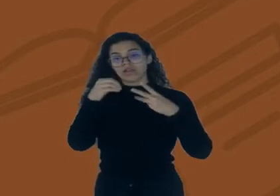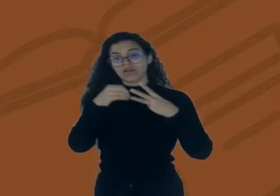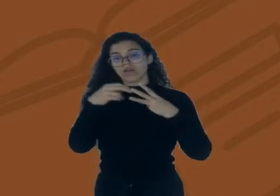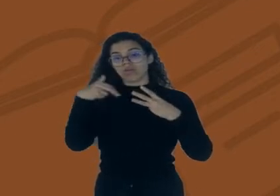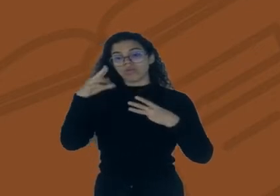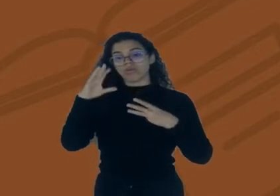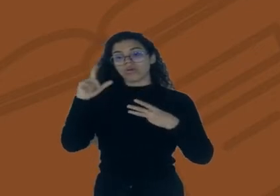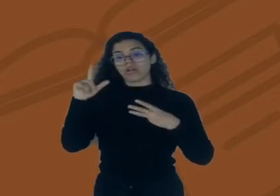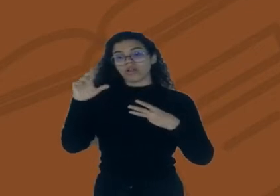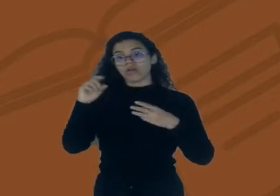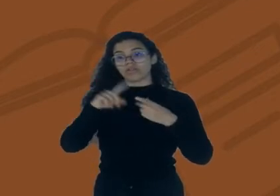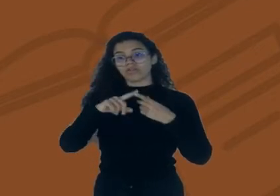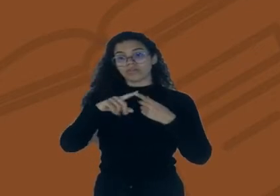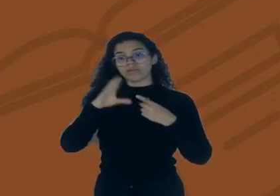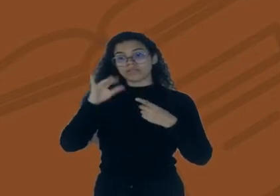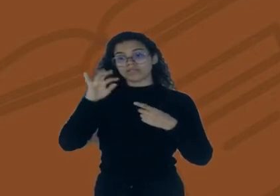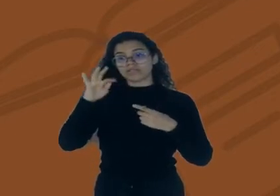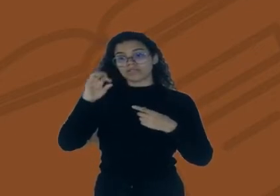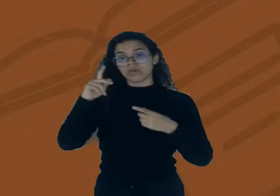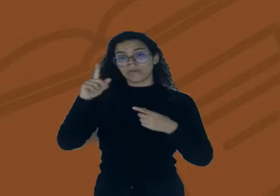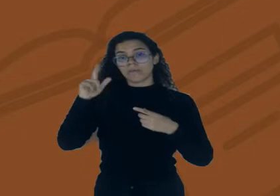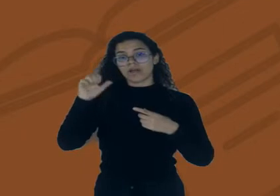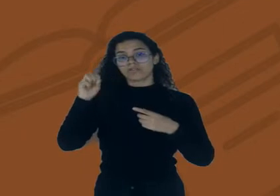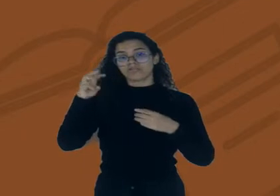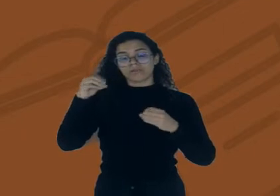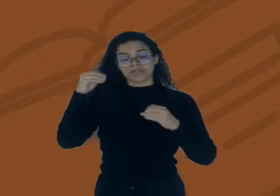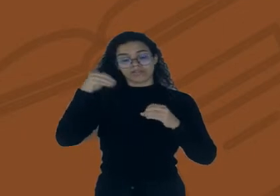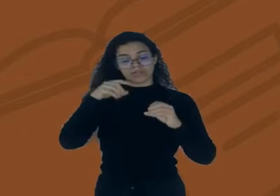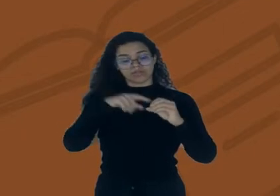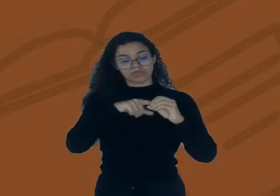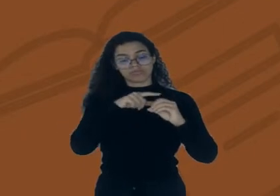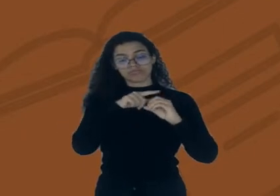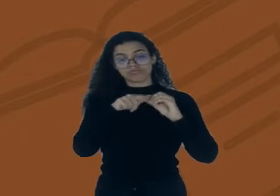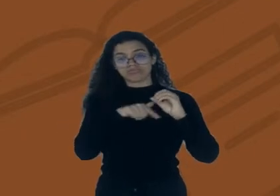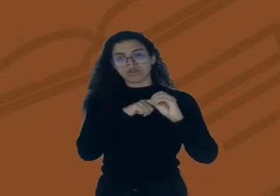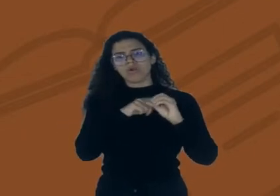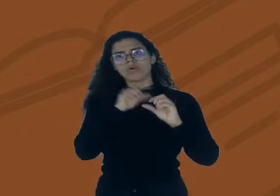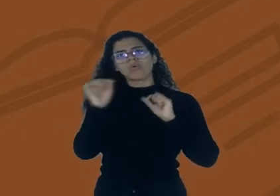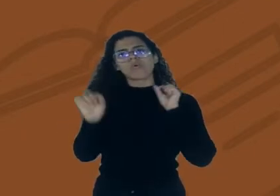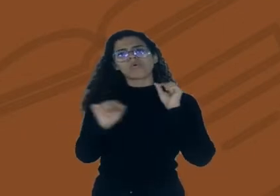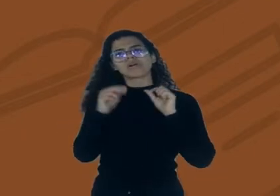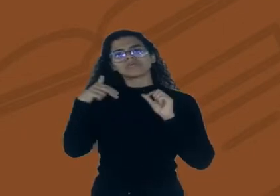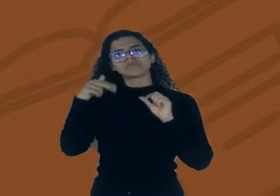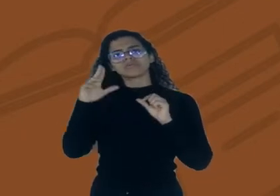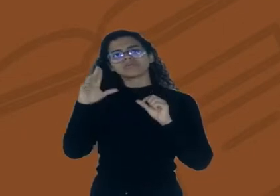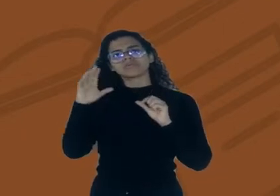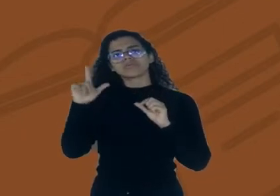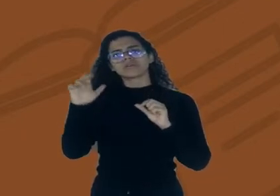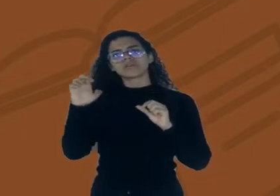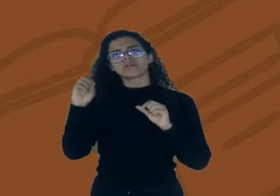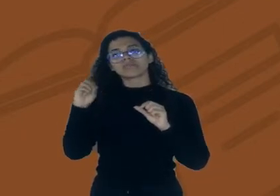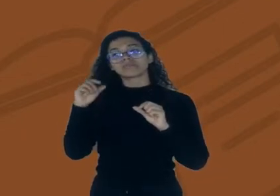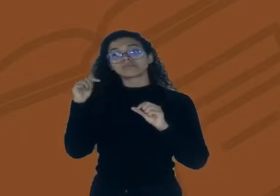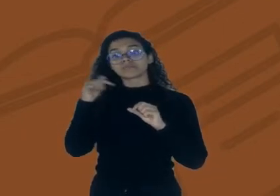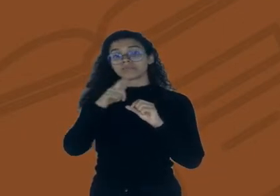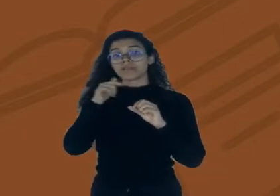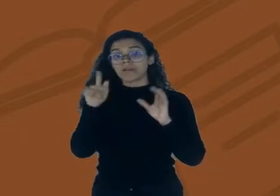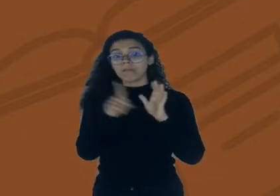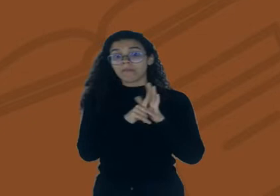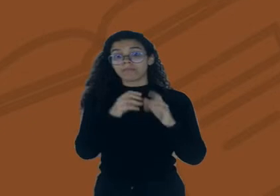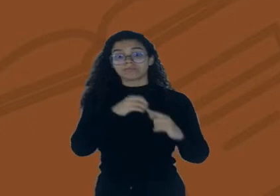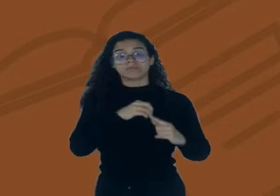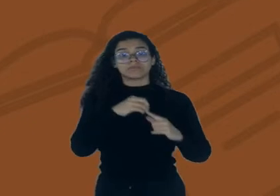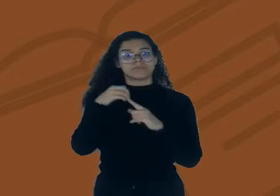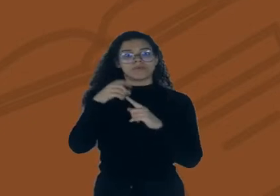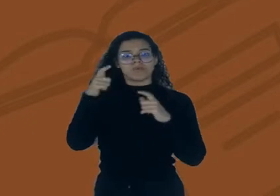do citoplasma. Professor, fala para nós, professor, que vem a ser o núcleo da célula. O núcleo da célula é uma das principais regiões da